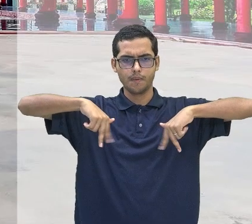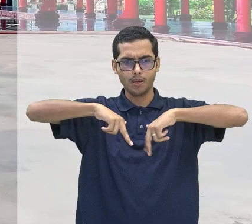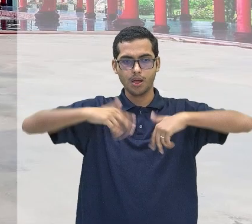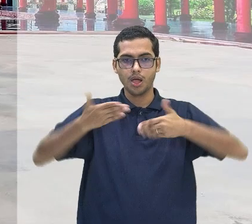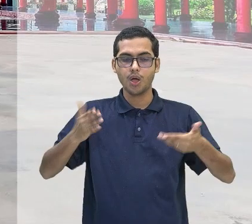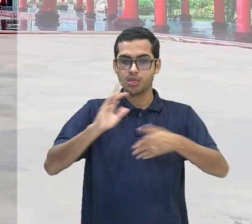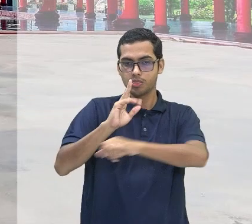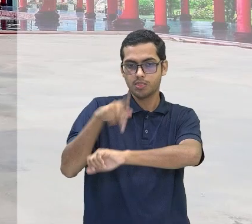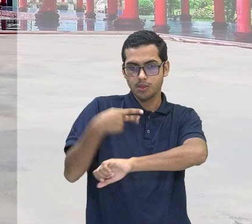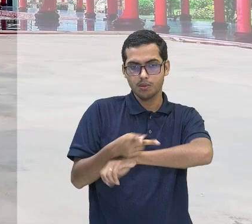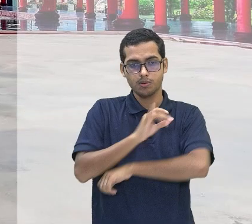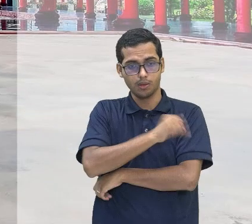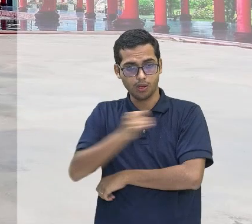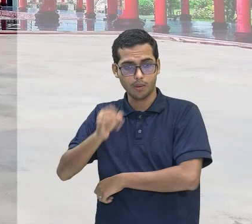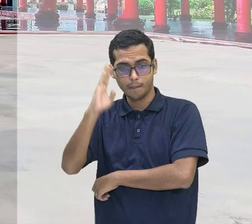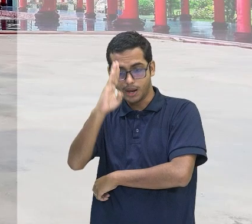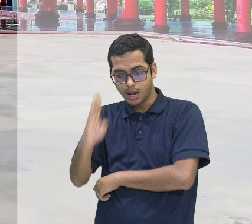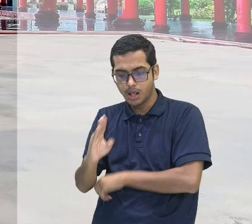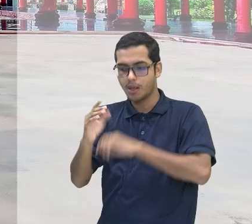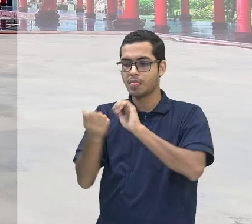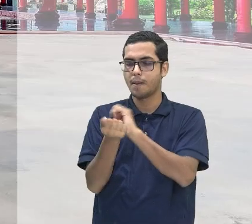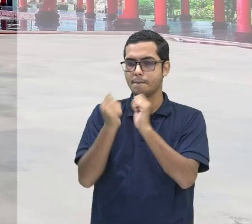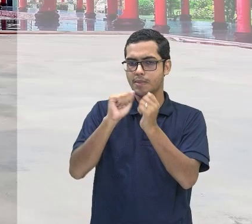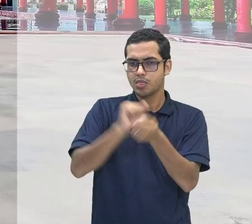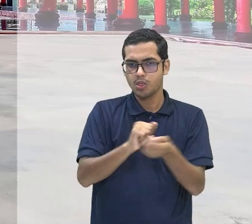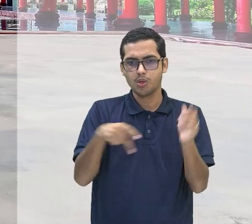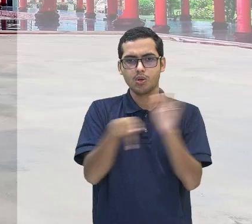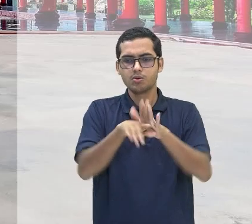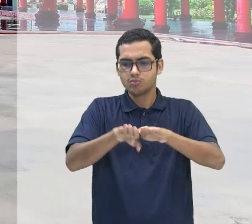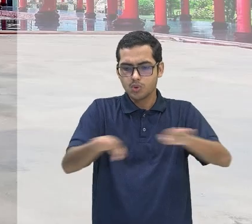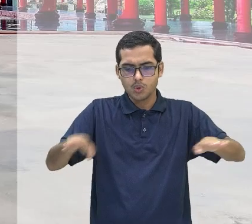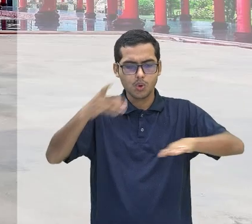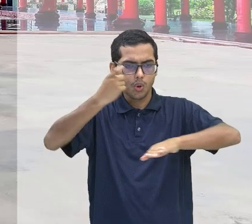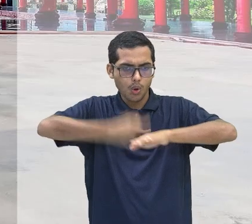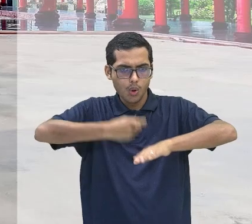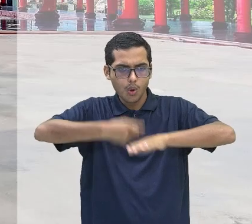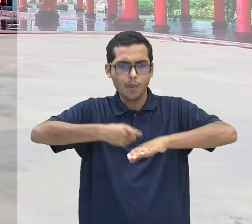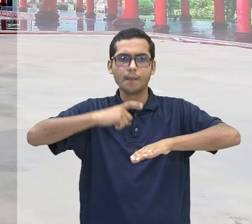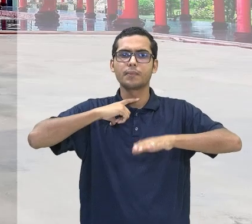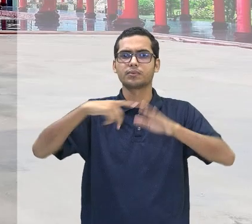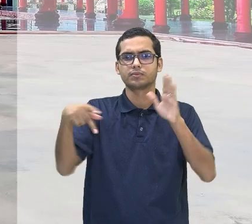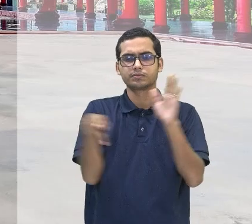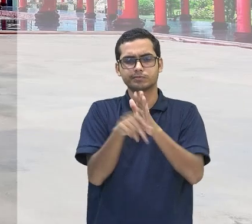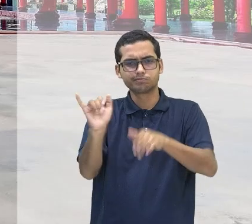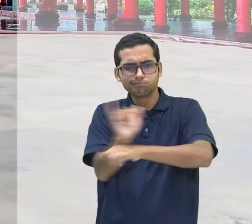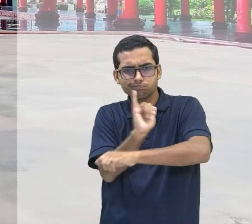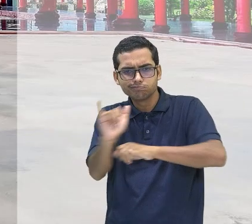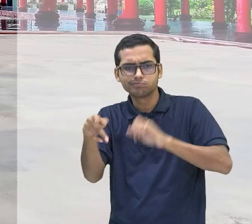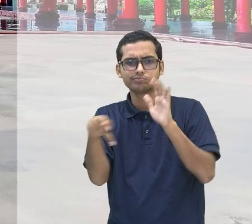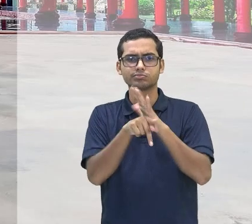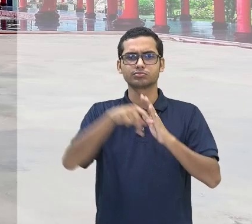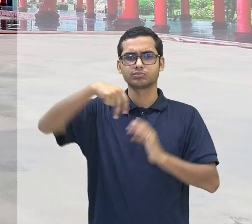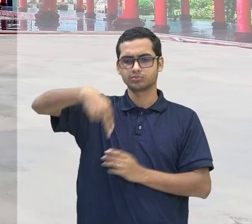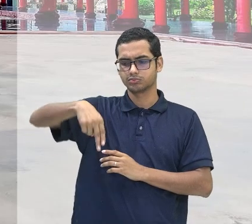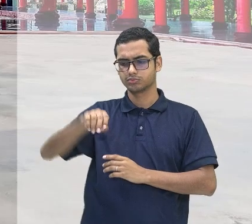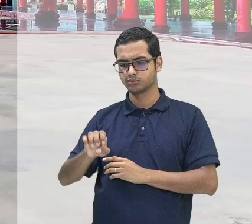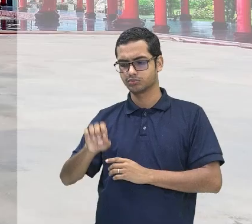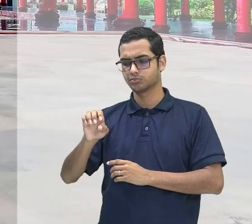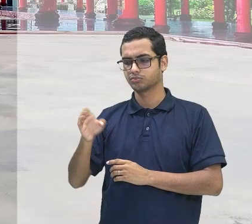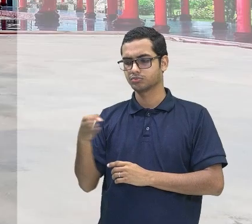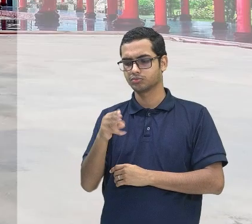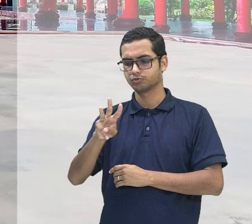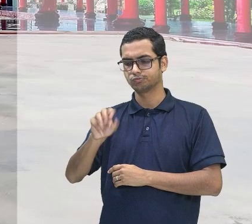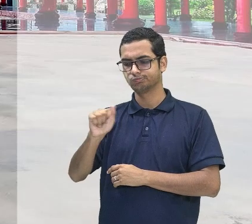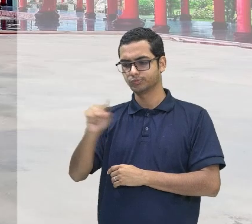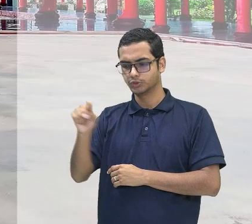jiu-jitsu japonês para essa luta mais ao solo, com essas técnicas chamadas de técnica Niwaza, ok? Então,